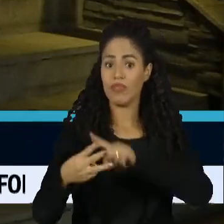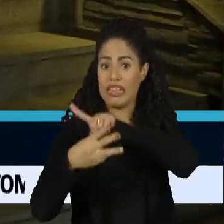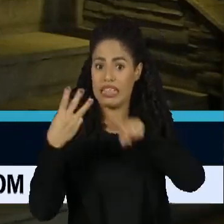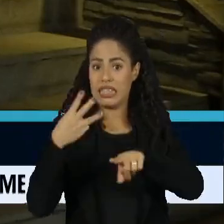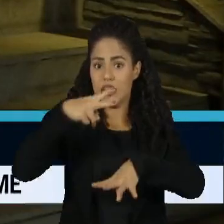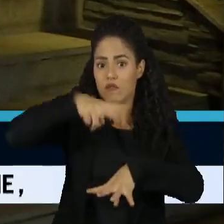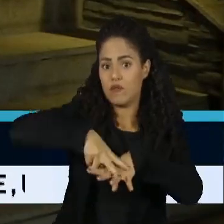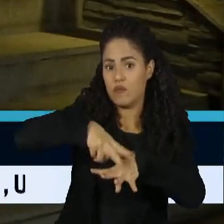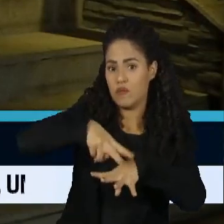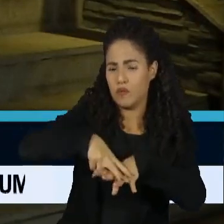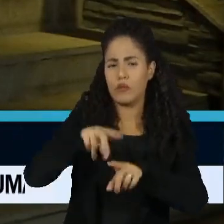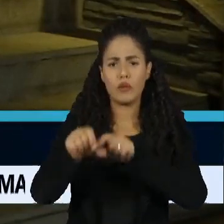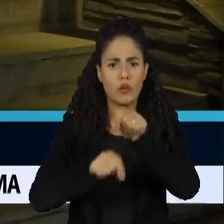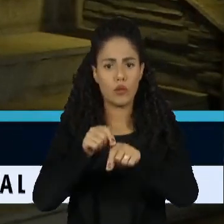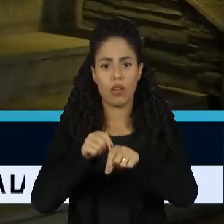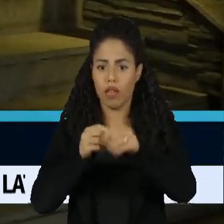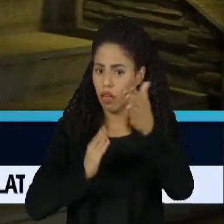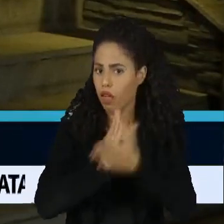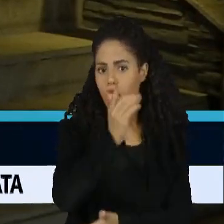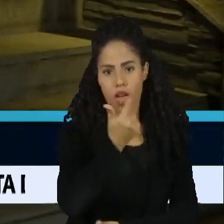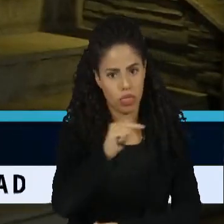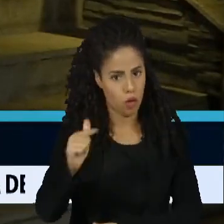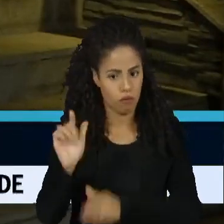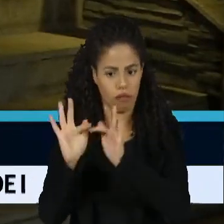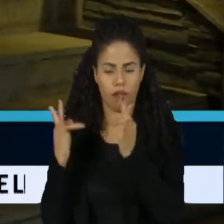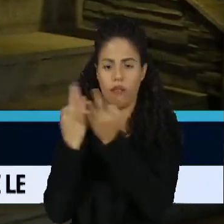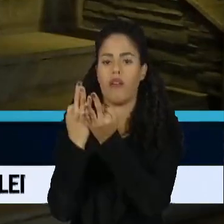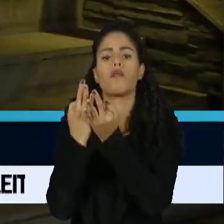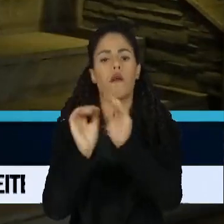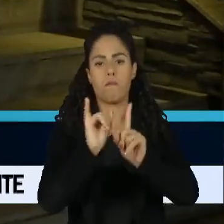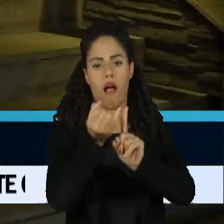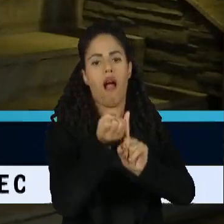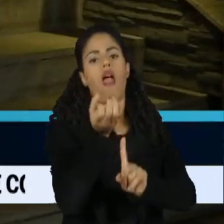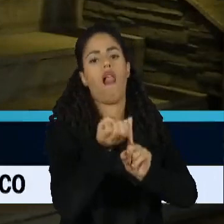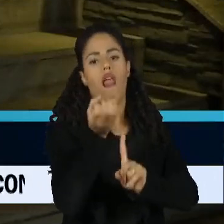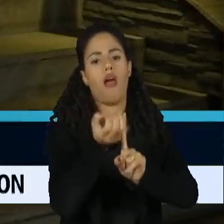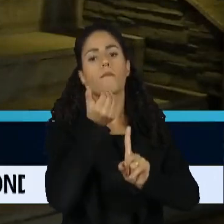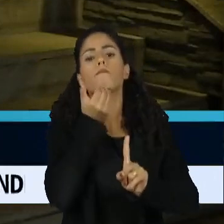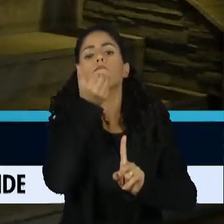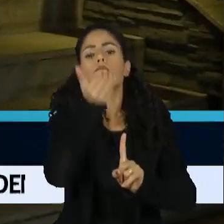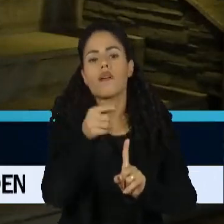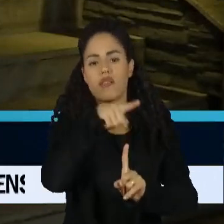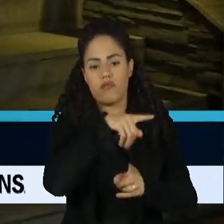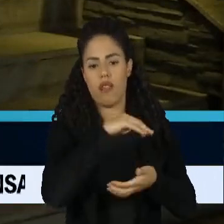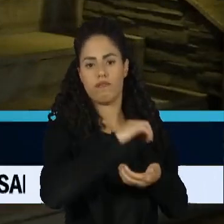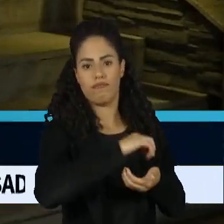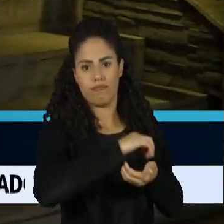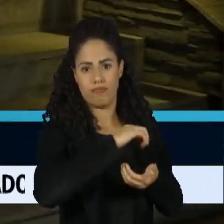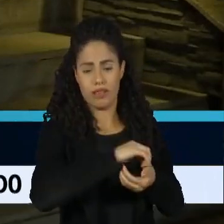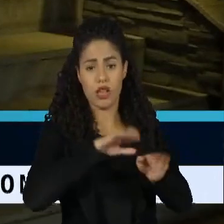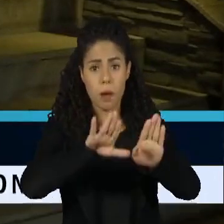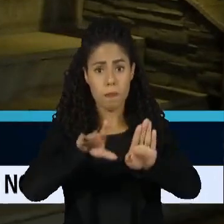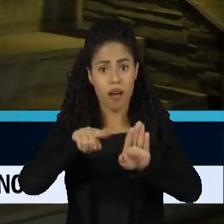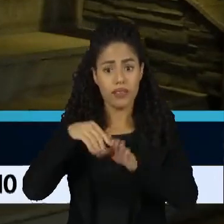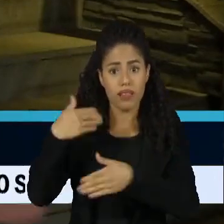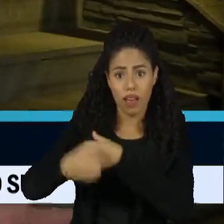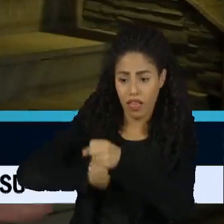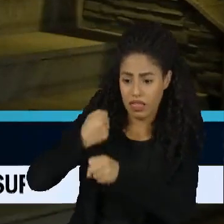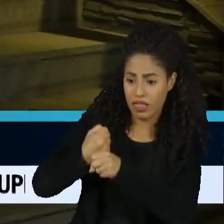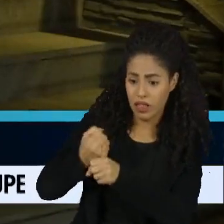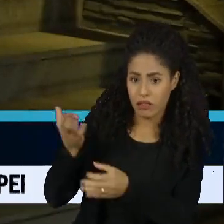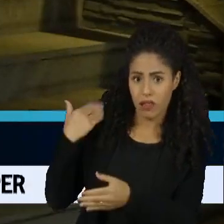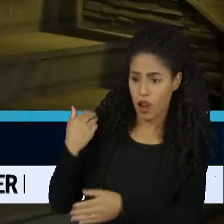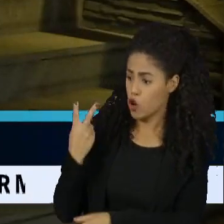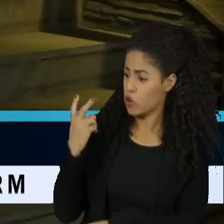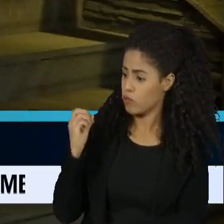viúvas afirma que não tem autorização das famílias para se manifestar sobre o pedido ao STF. Desde 2020, várias